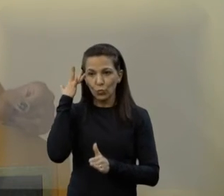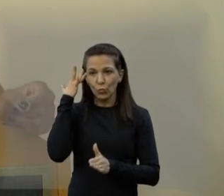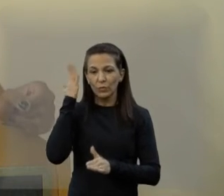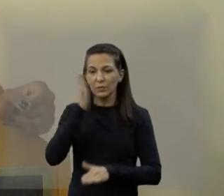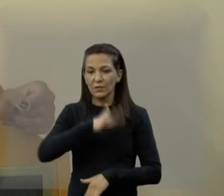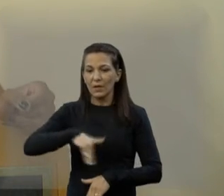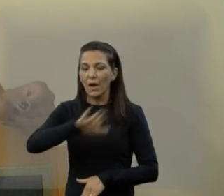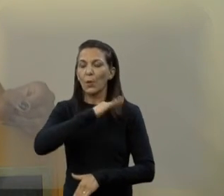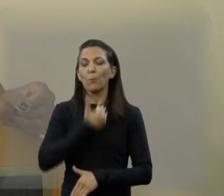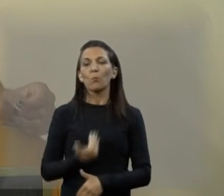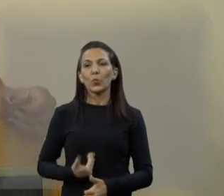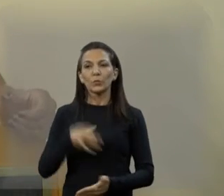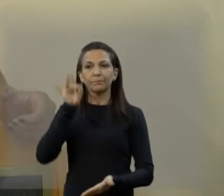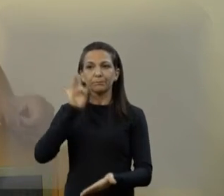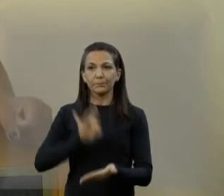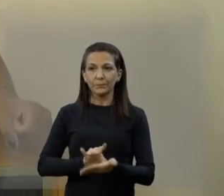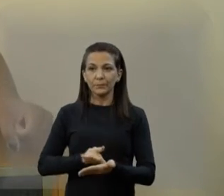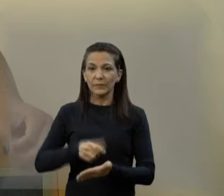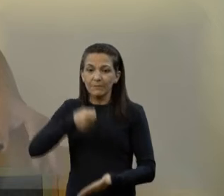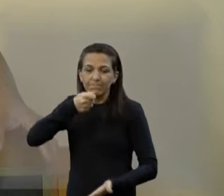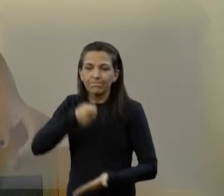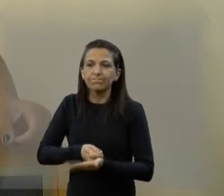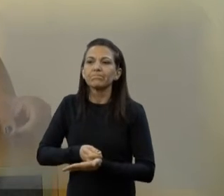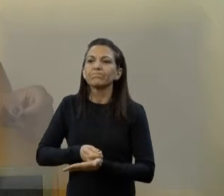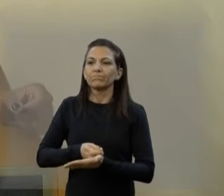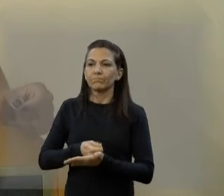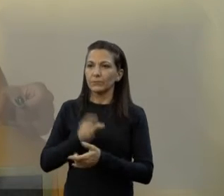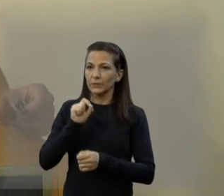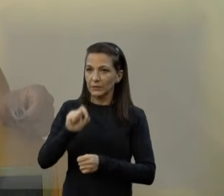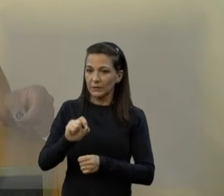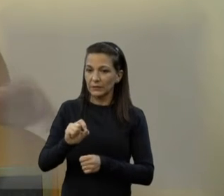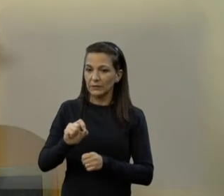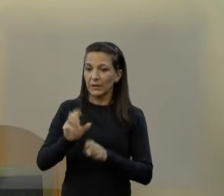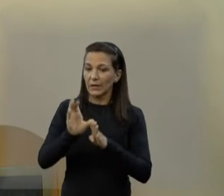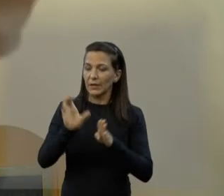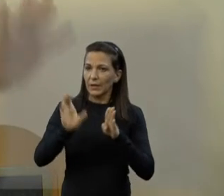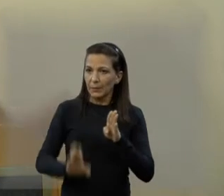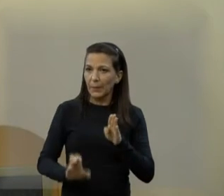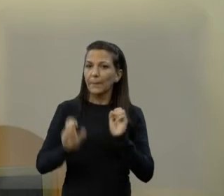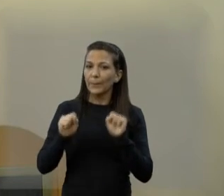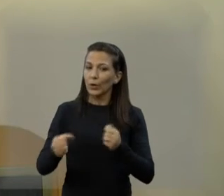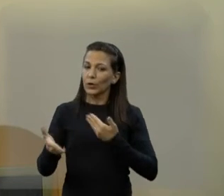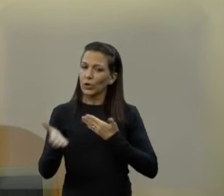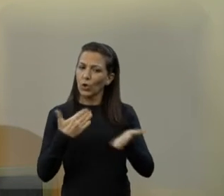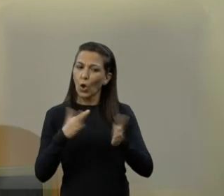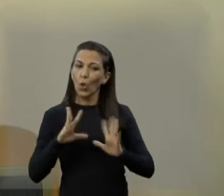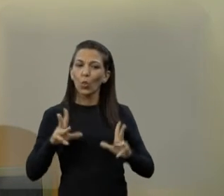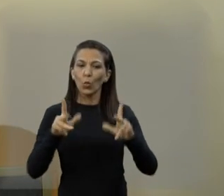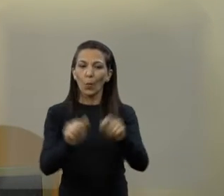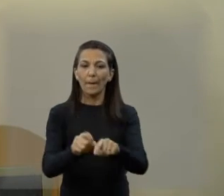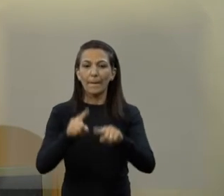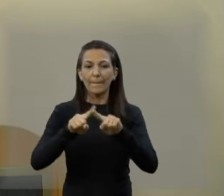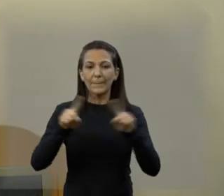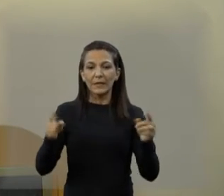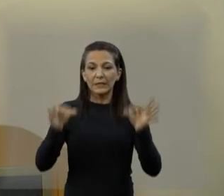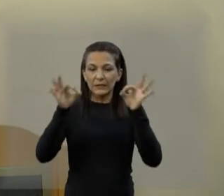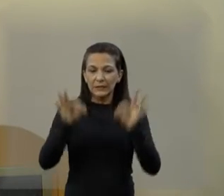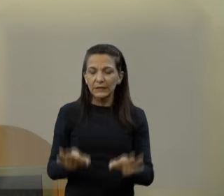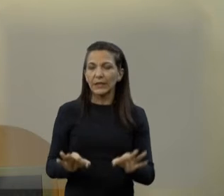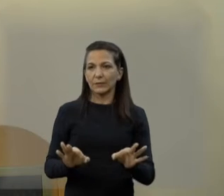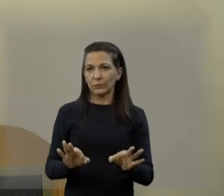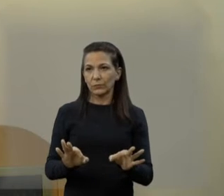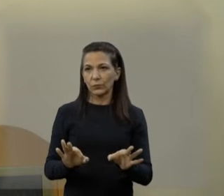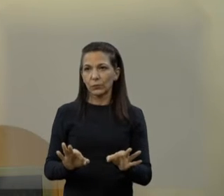públicos e Eu exijo que essa casa sim pode dialogar com todo mundo mas faça Justiça